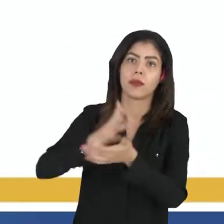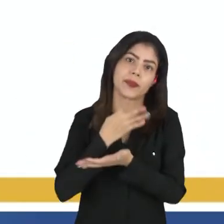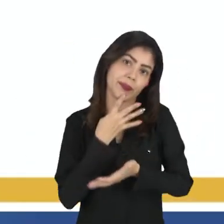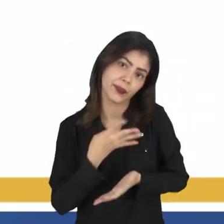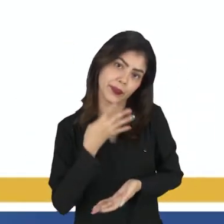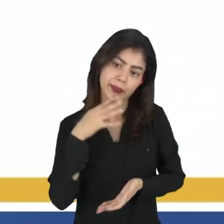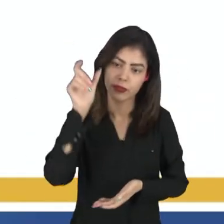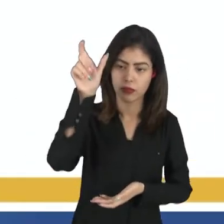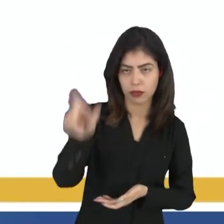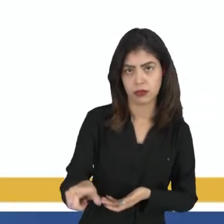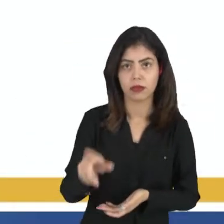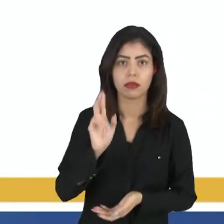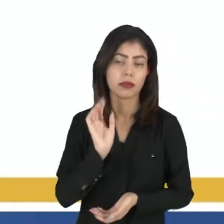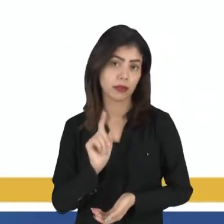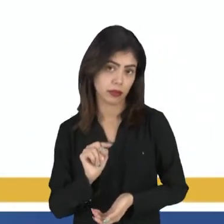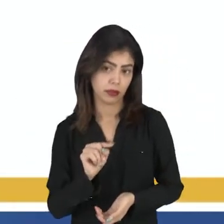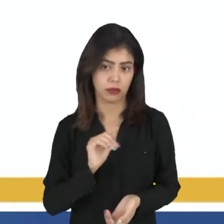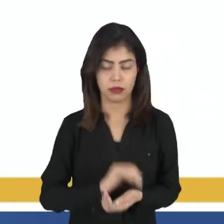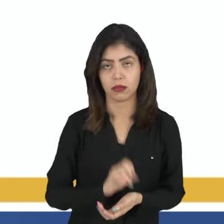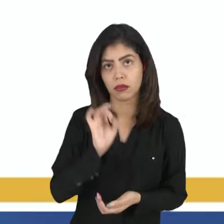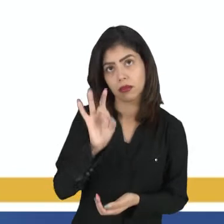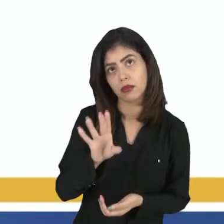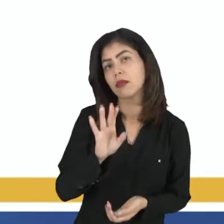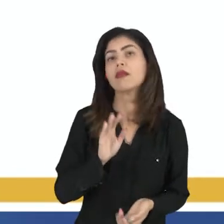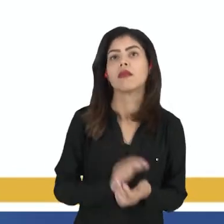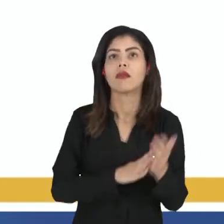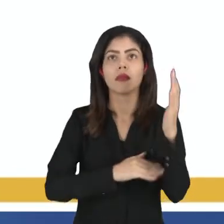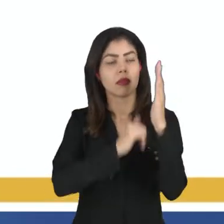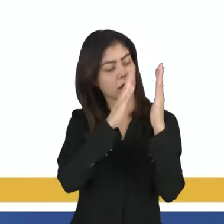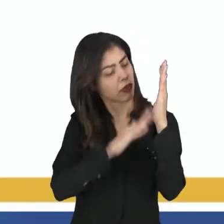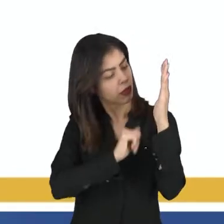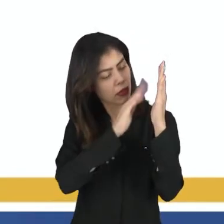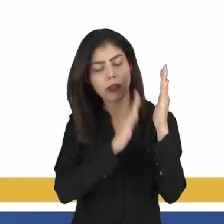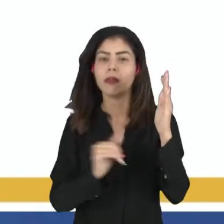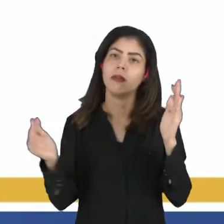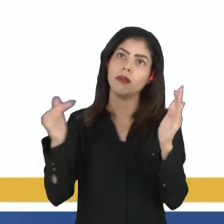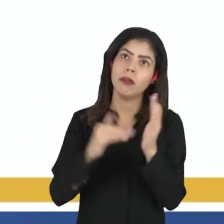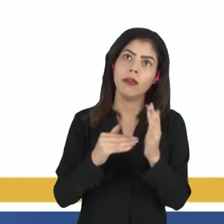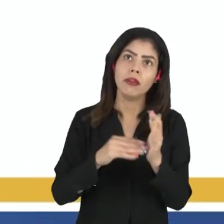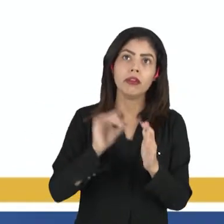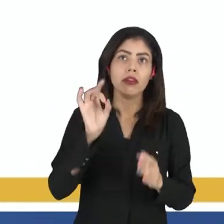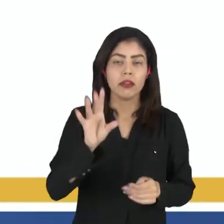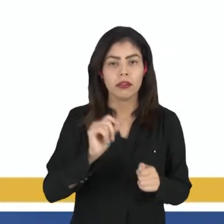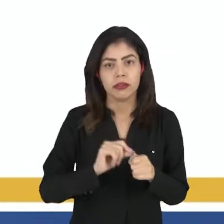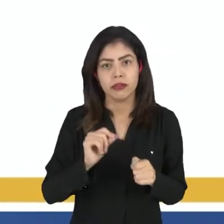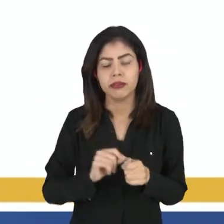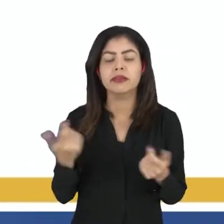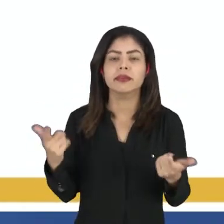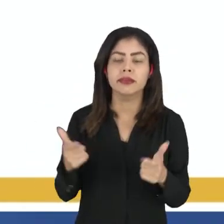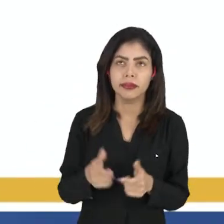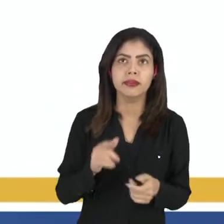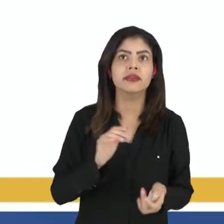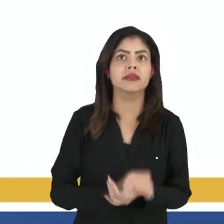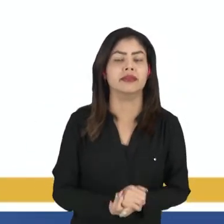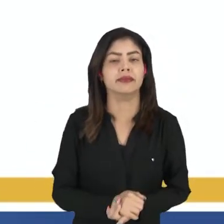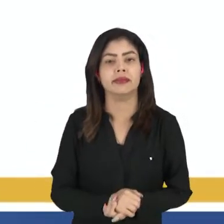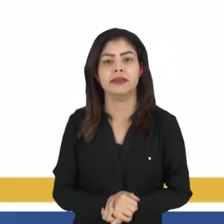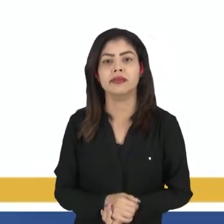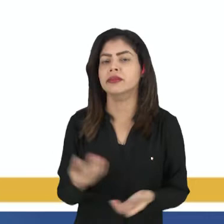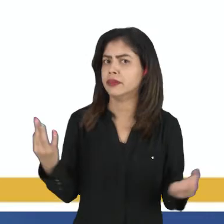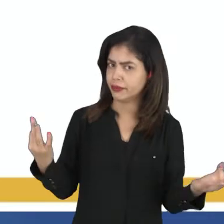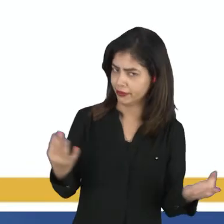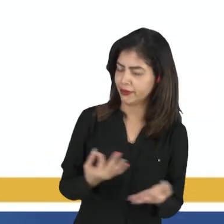conhece esse personagem, não é mesmo? E aí ele só vai pintando os quadradinhos até formar o desenho. Quando diminui, ele fica quase